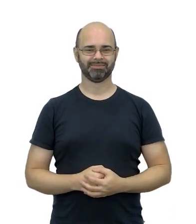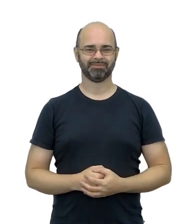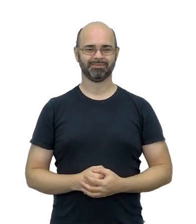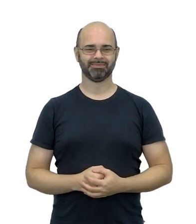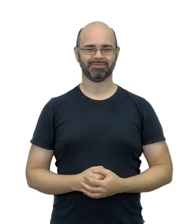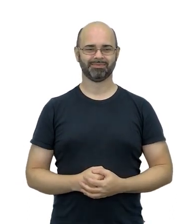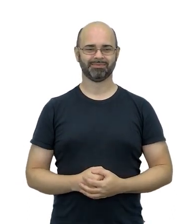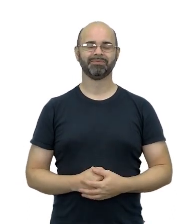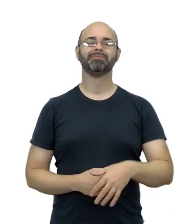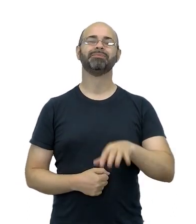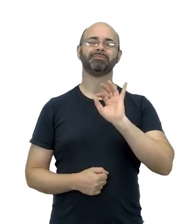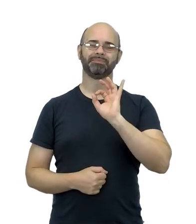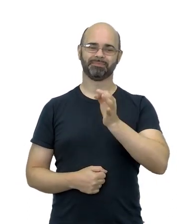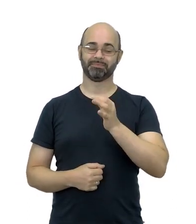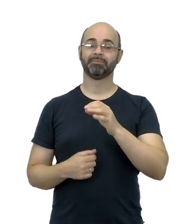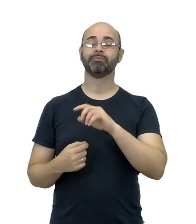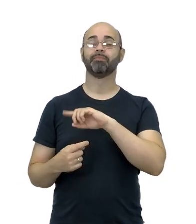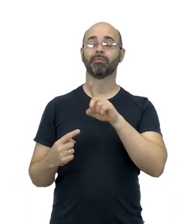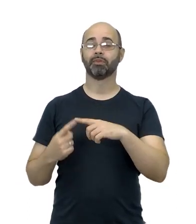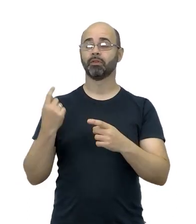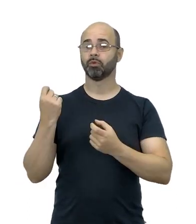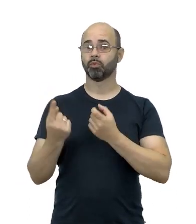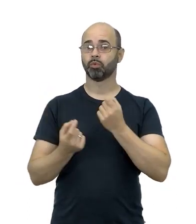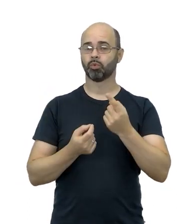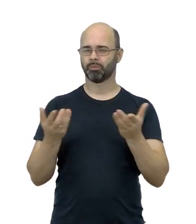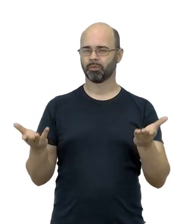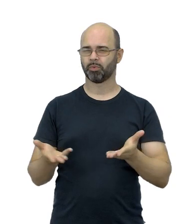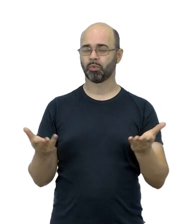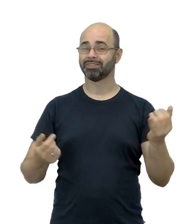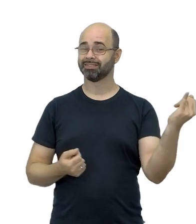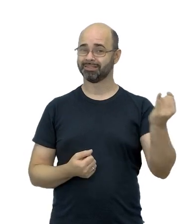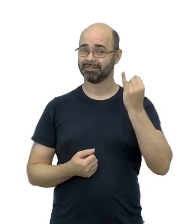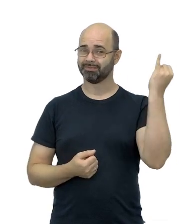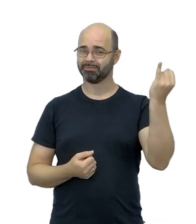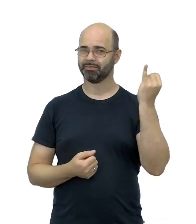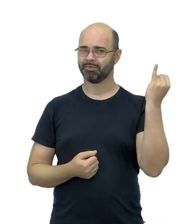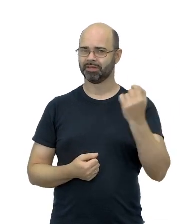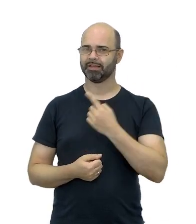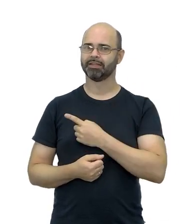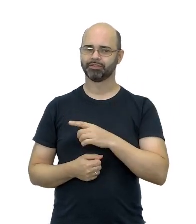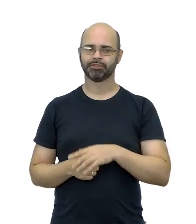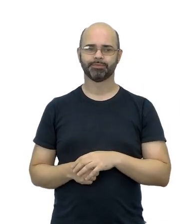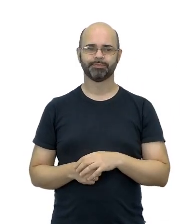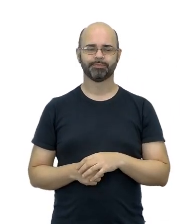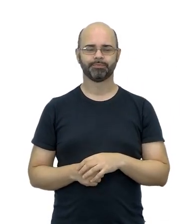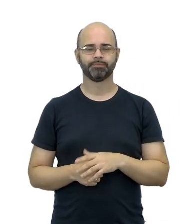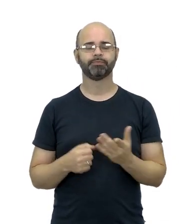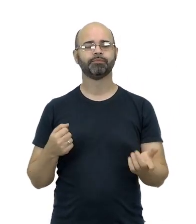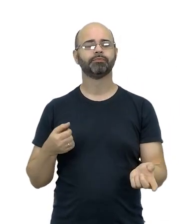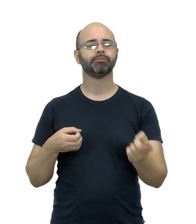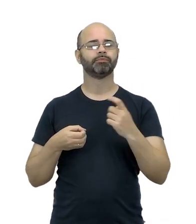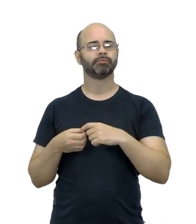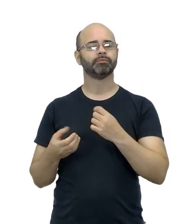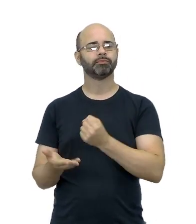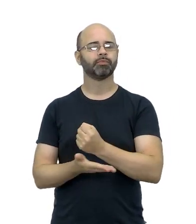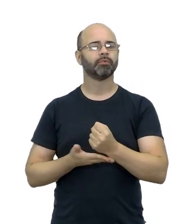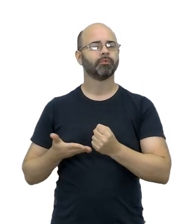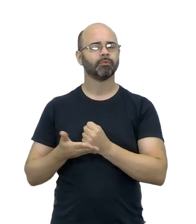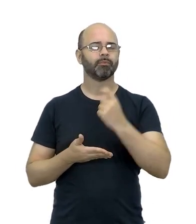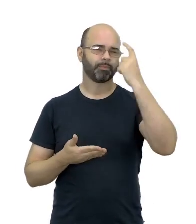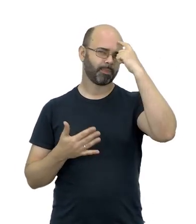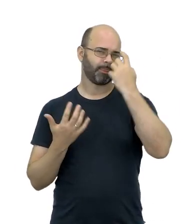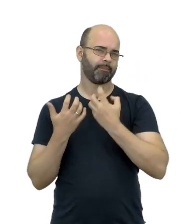aí alguns objetivos bem importantes para a nossa formação de etapa de hoje, que é retomar os princípios que envolvem o pensamento